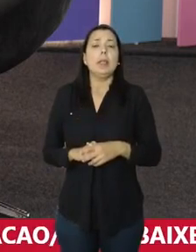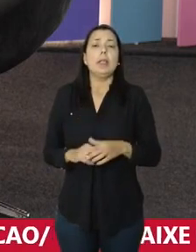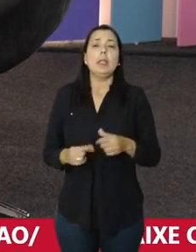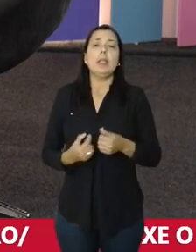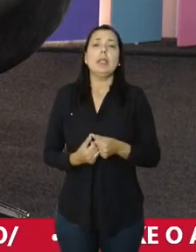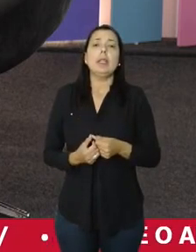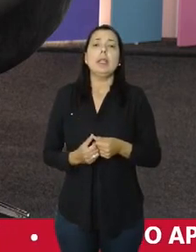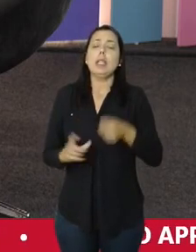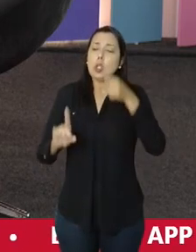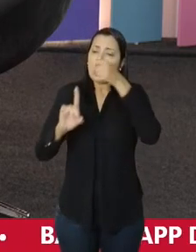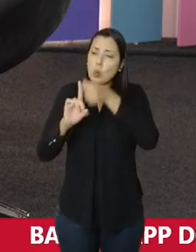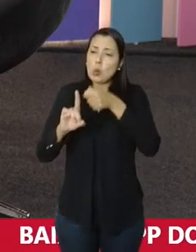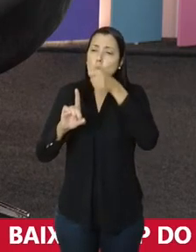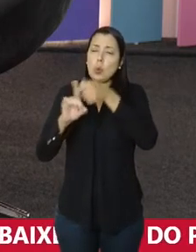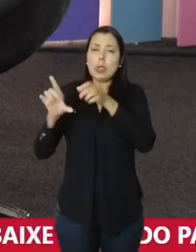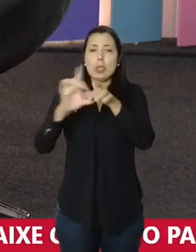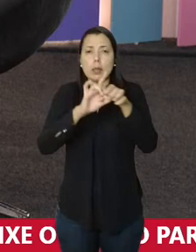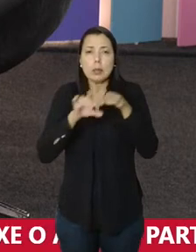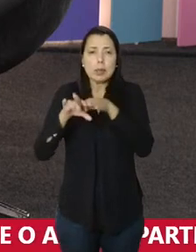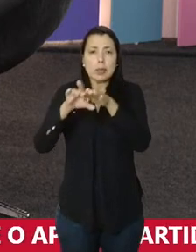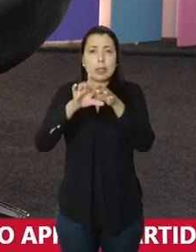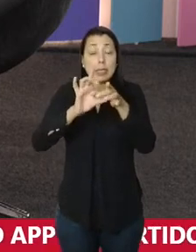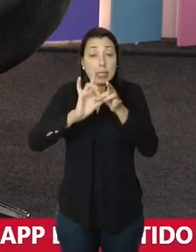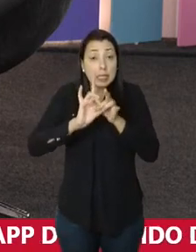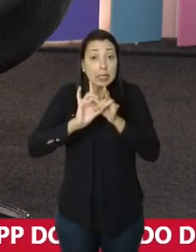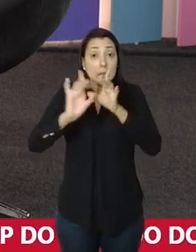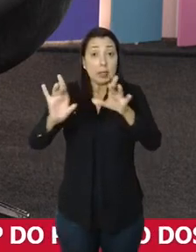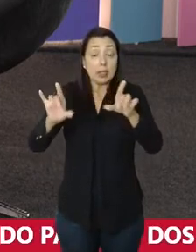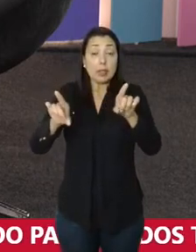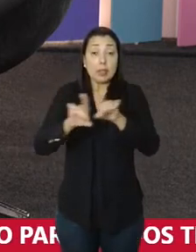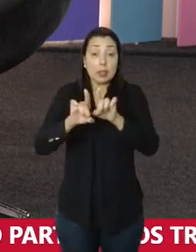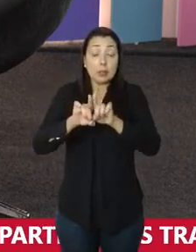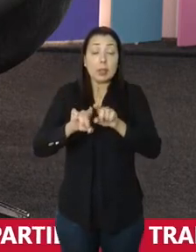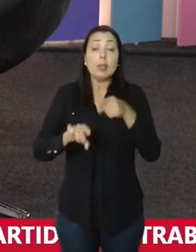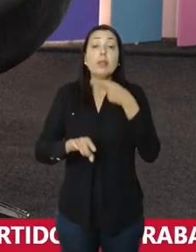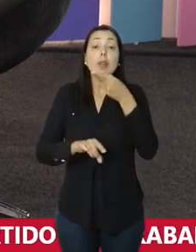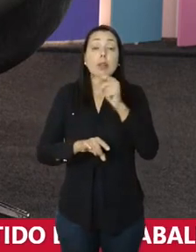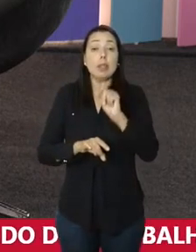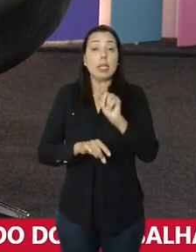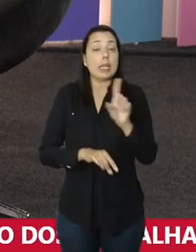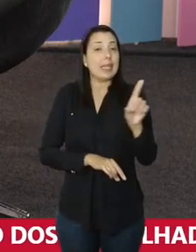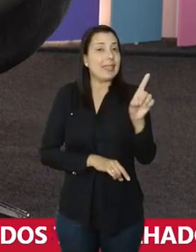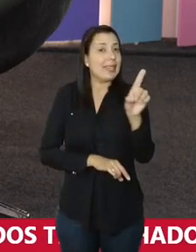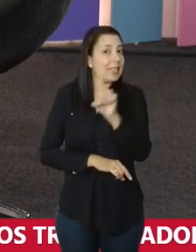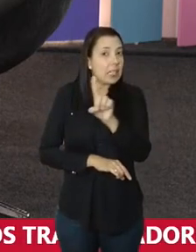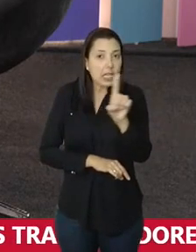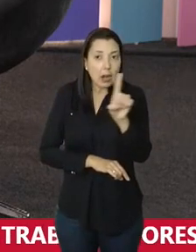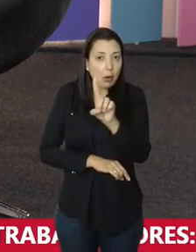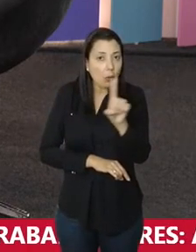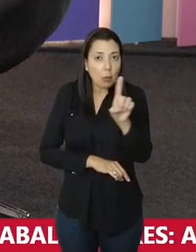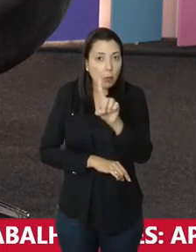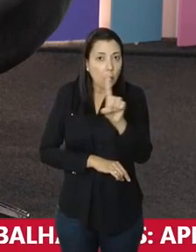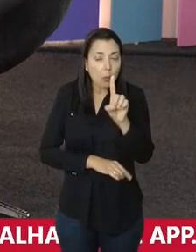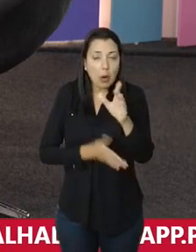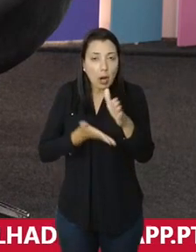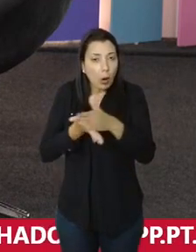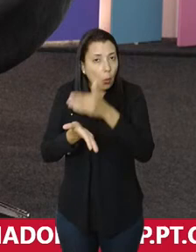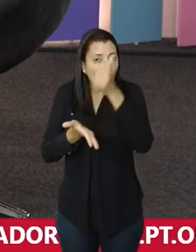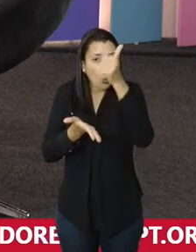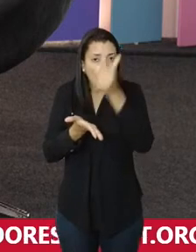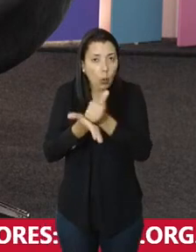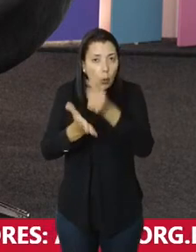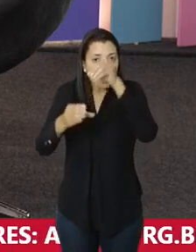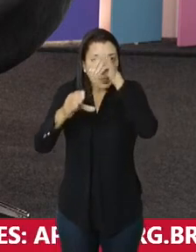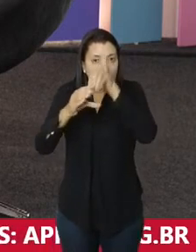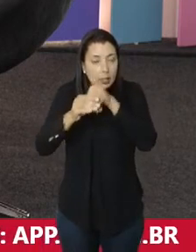defesa da democracia, em defesa da liberdade, dizendo não, não ao golpe,